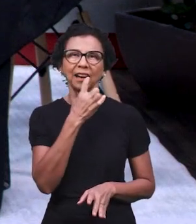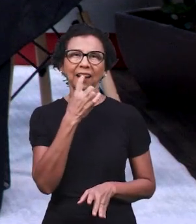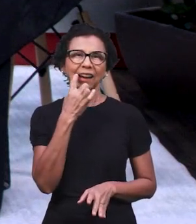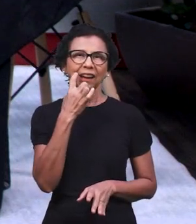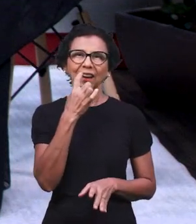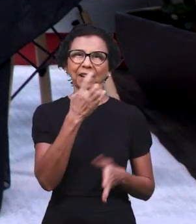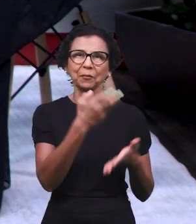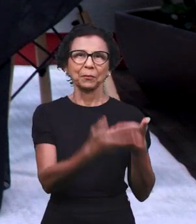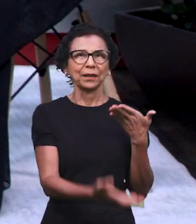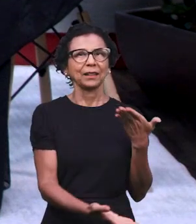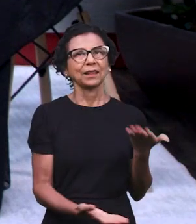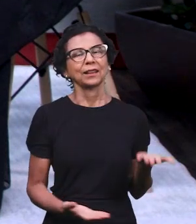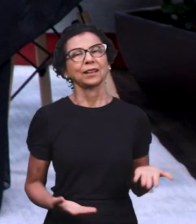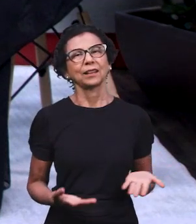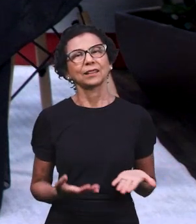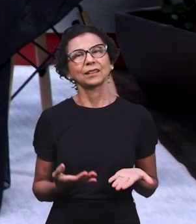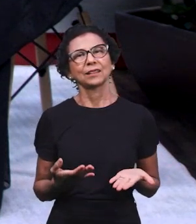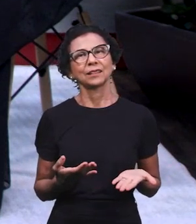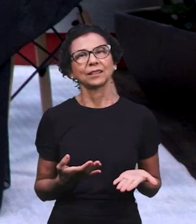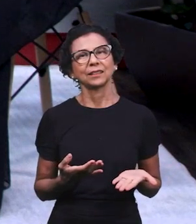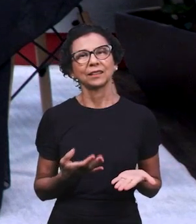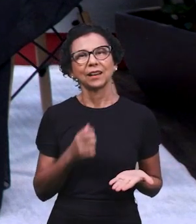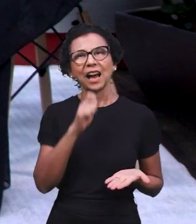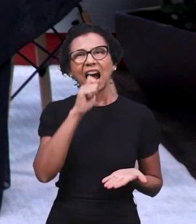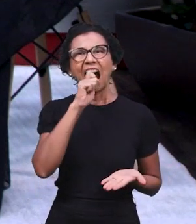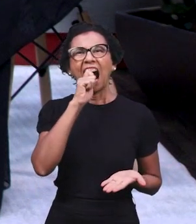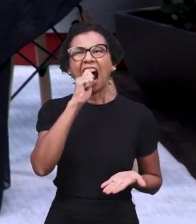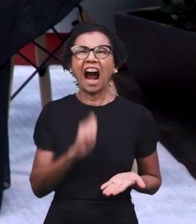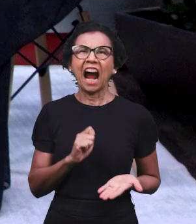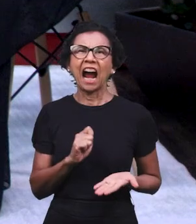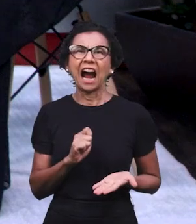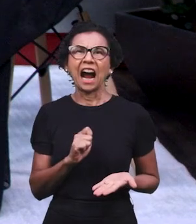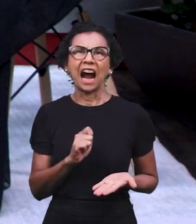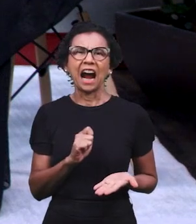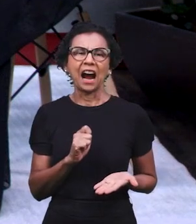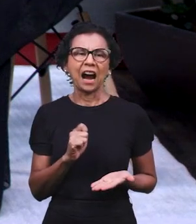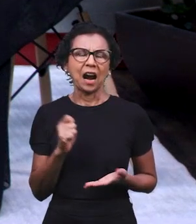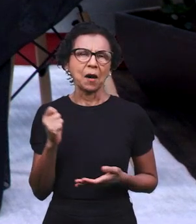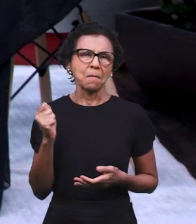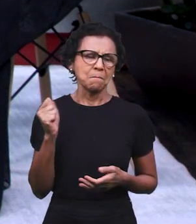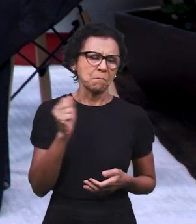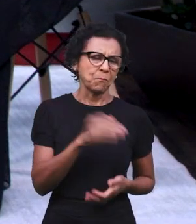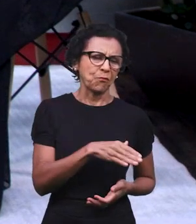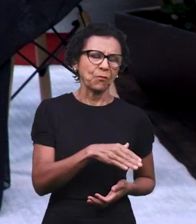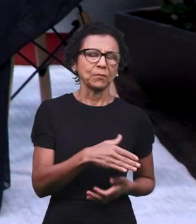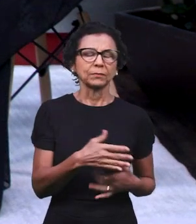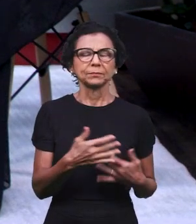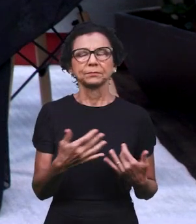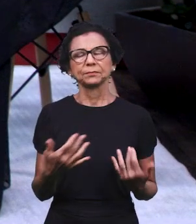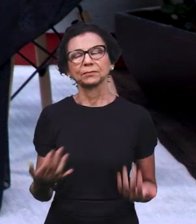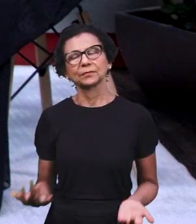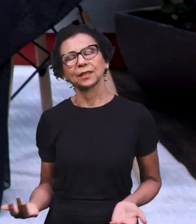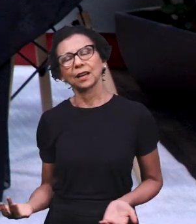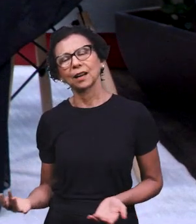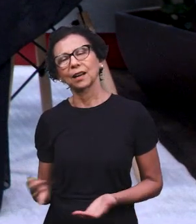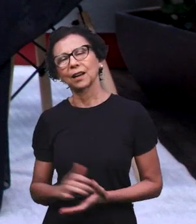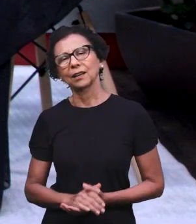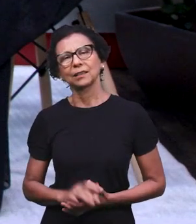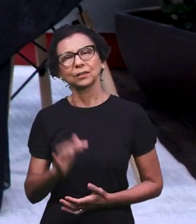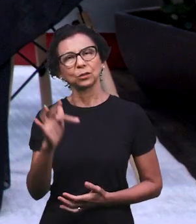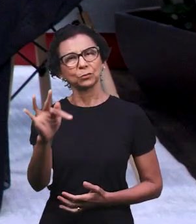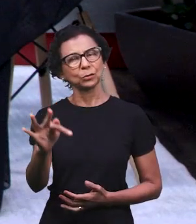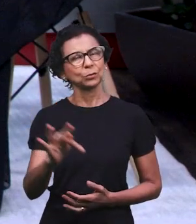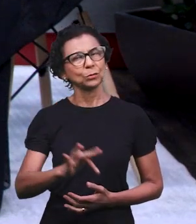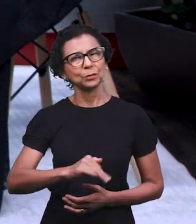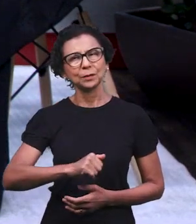dor, do que depois ter que fazer algum procedimento mais invasivo e que vai sentir mais dor, né, Com inclusive. certeza, com É